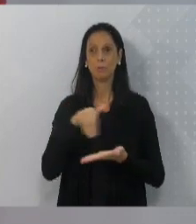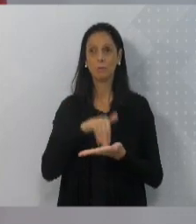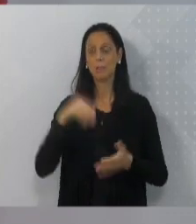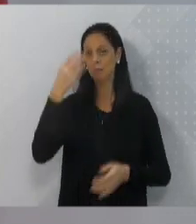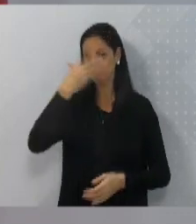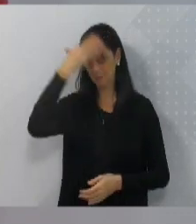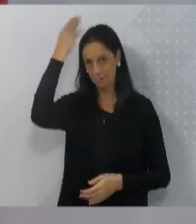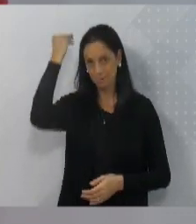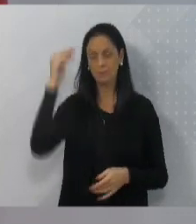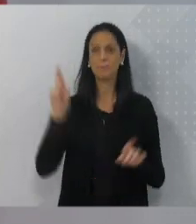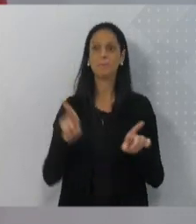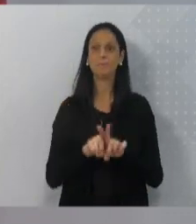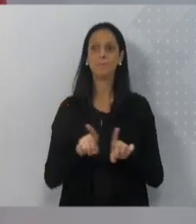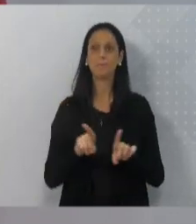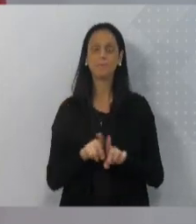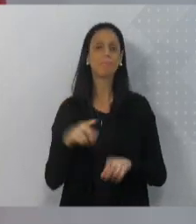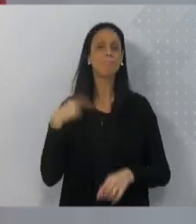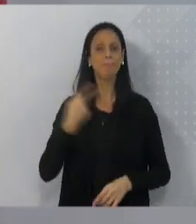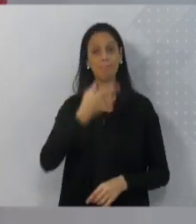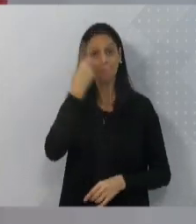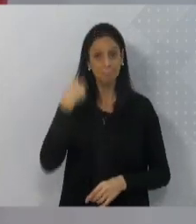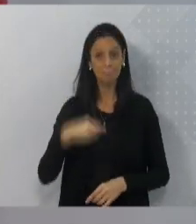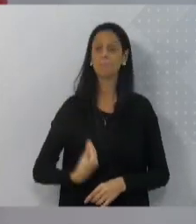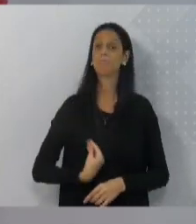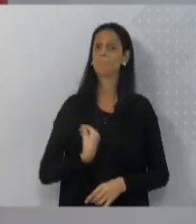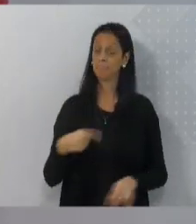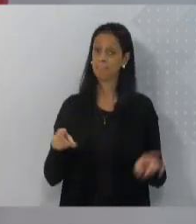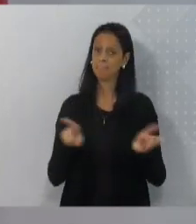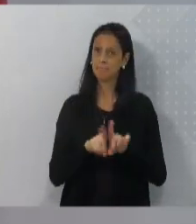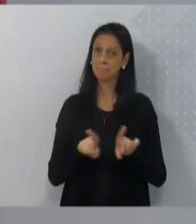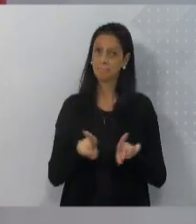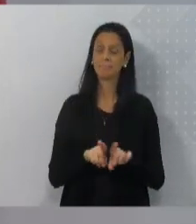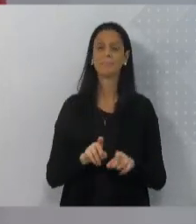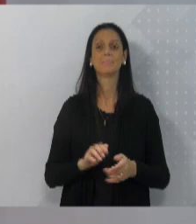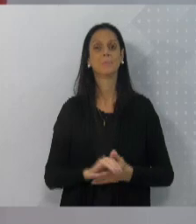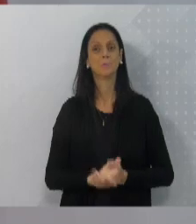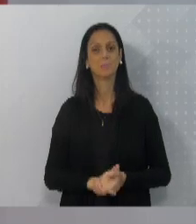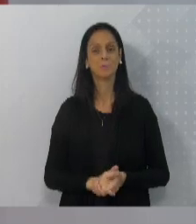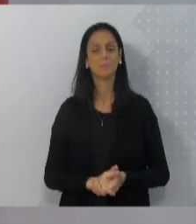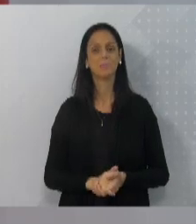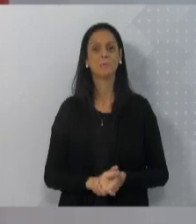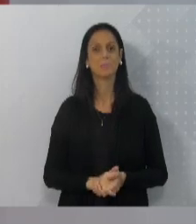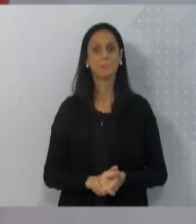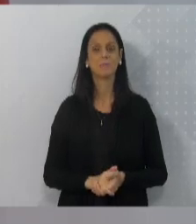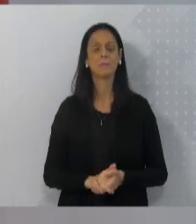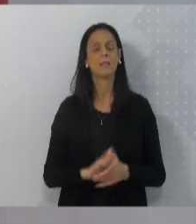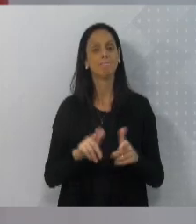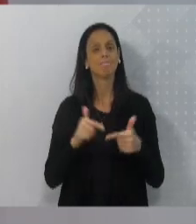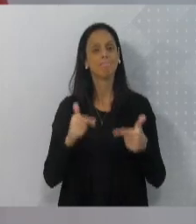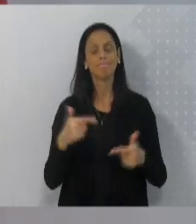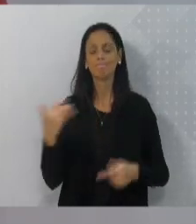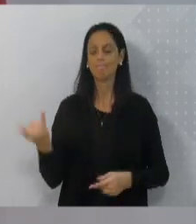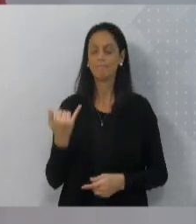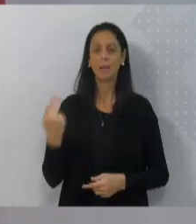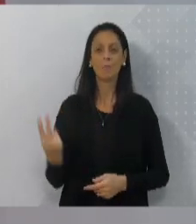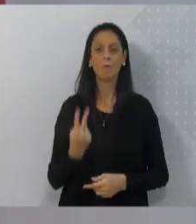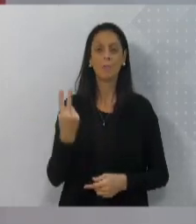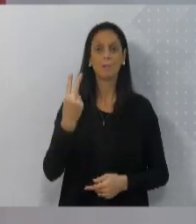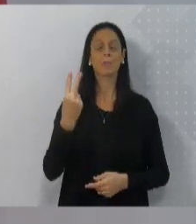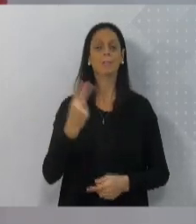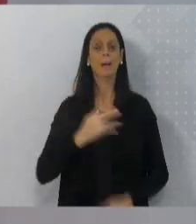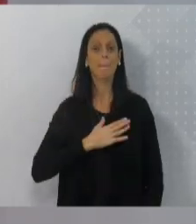Alexandre Matias, a vereadora Silmara também esteve prestigiando essa ação importante, valorizando a